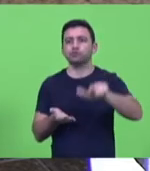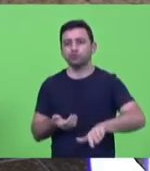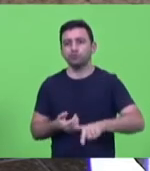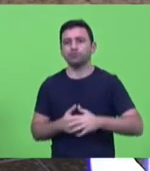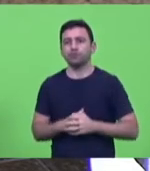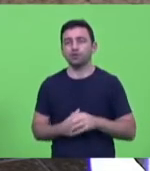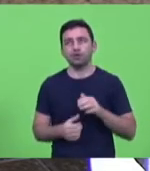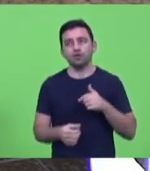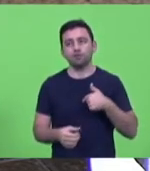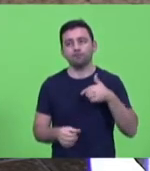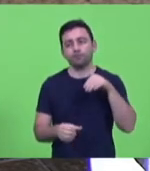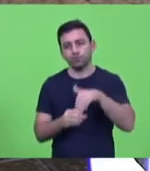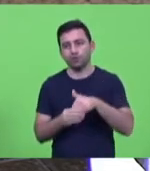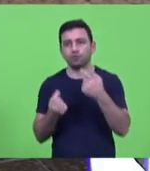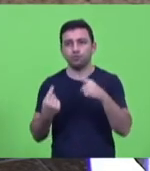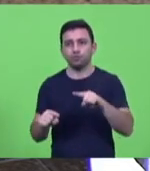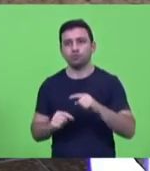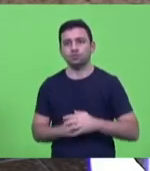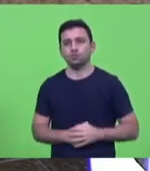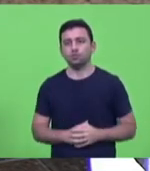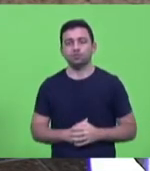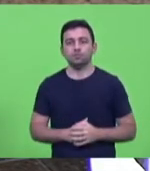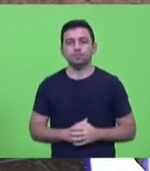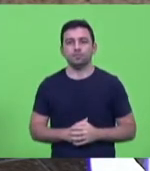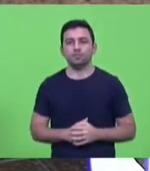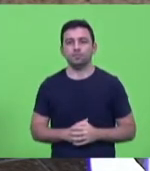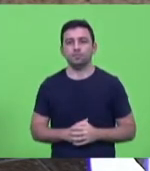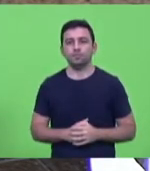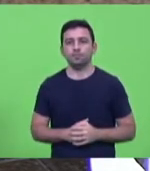votar contra, presidente.